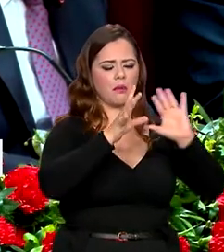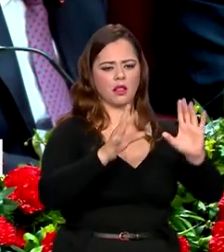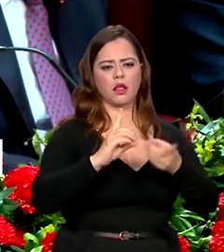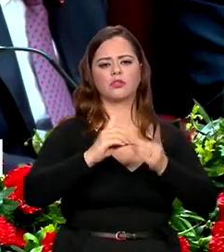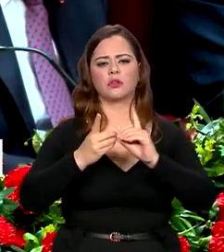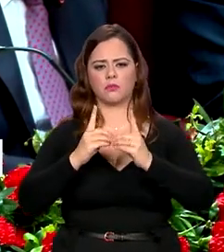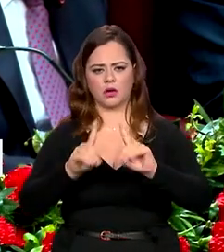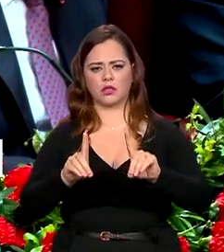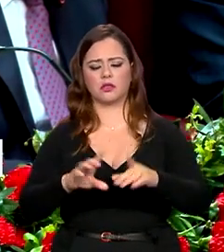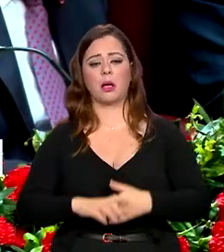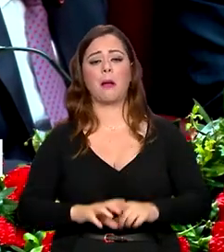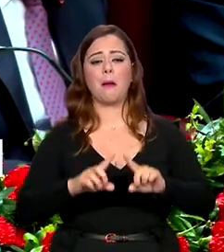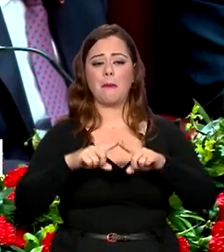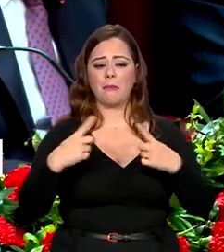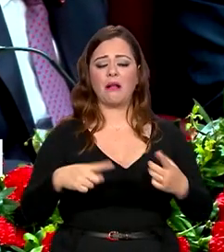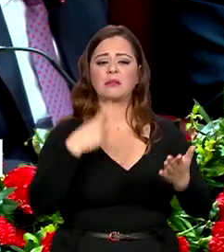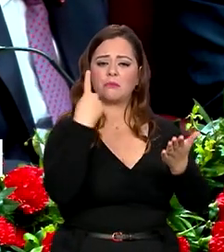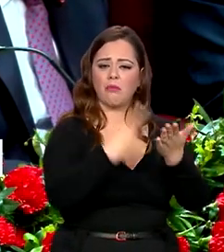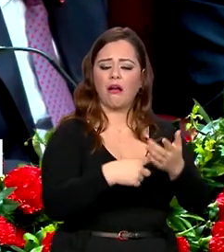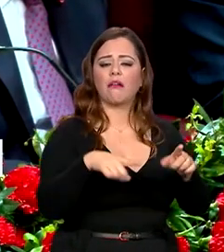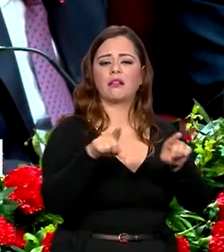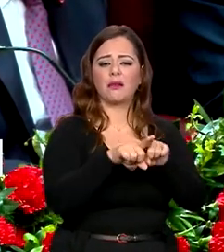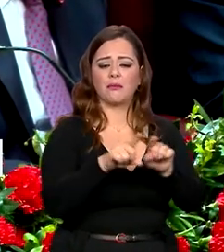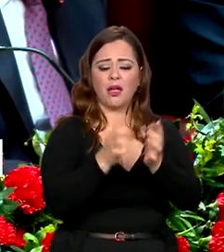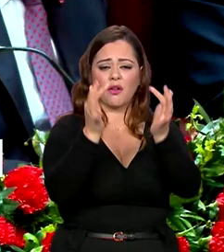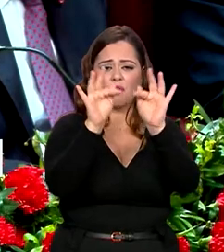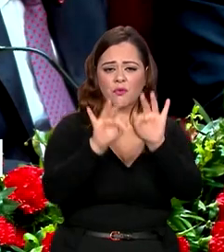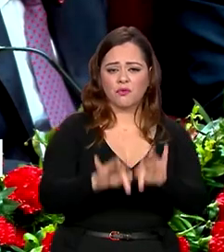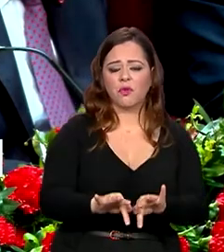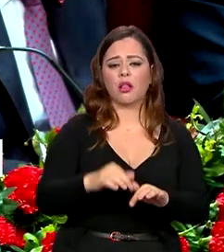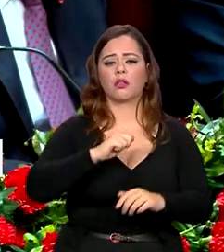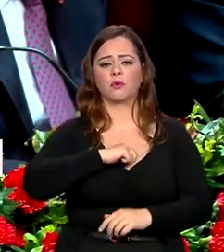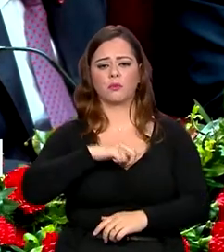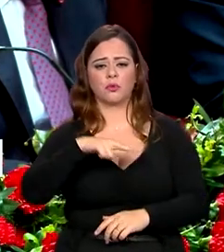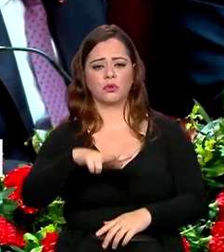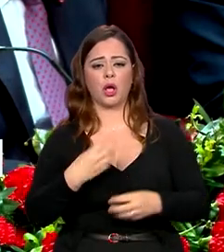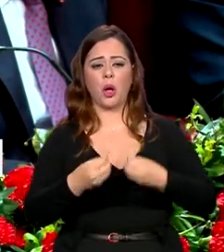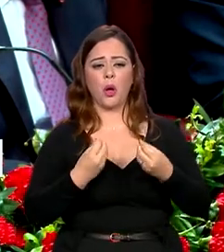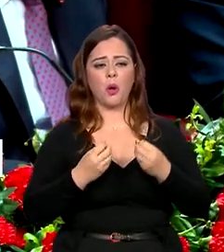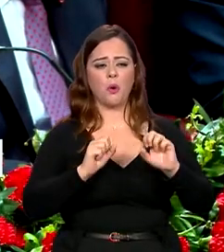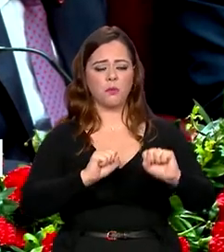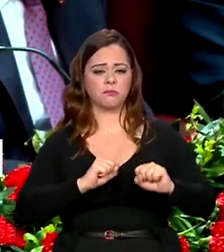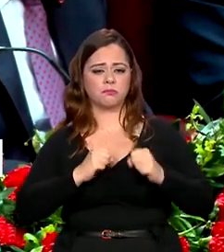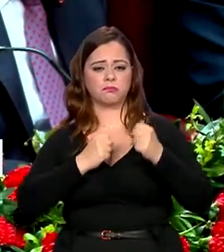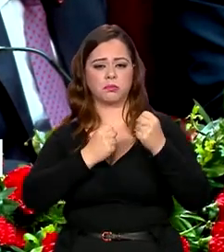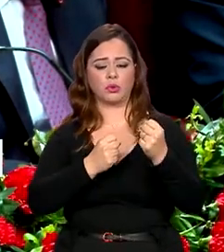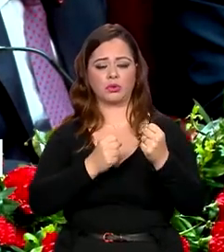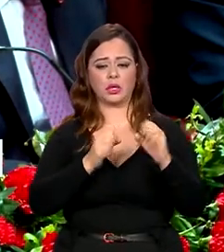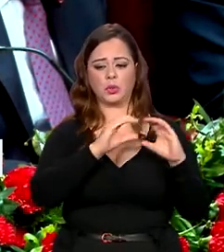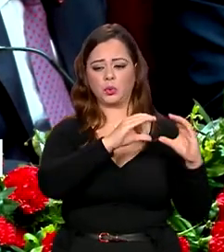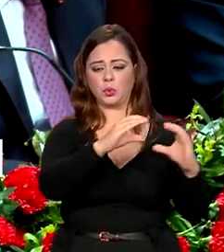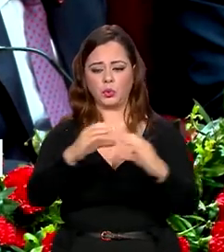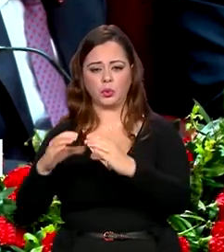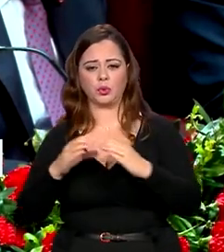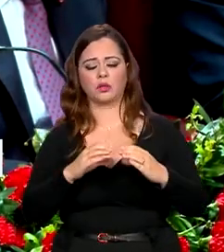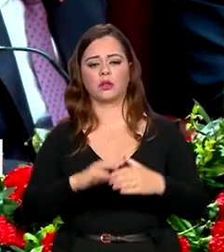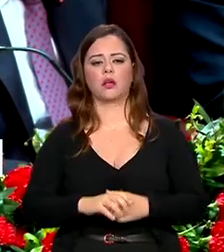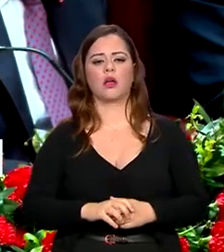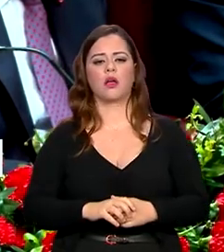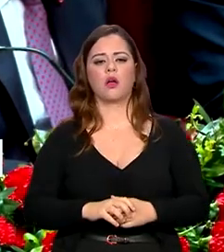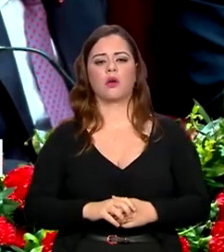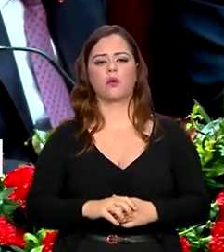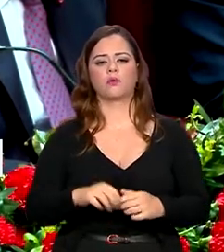democracia. Marca também o fim da trajetória de Portugal como potência colonial. O 25 de